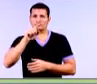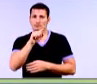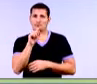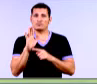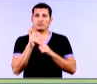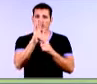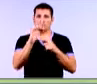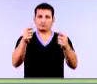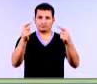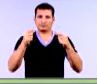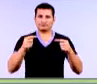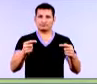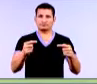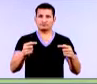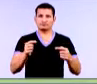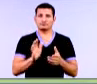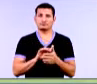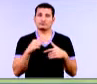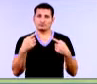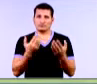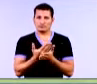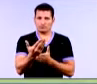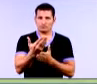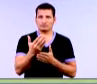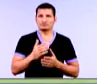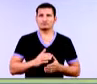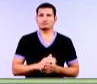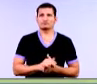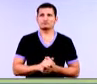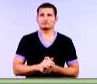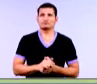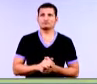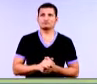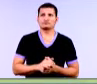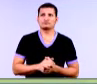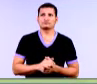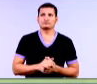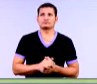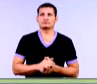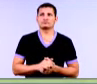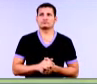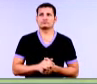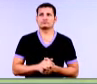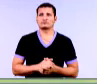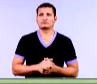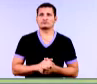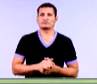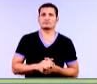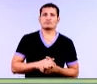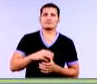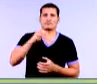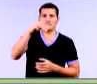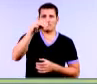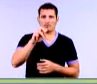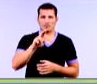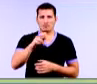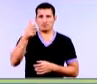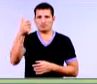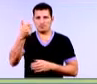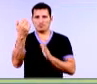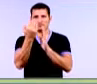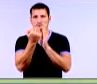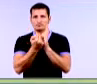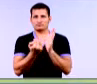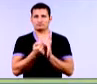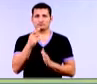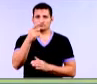linha. E vou começar. Meu primeiro programa. Eu fiz esse